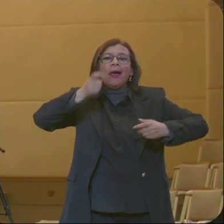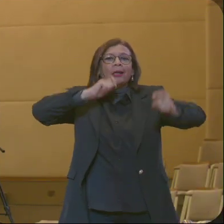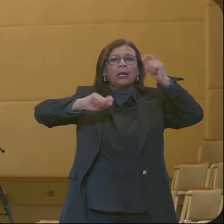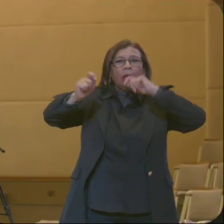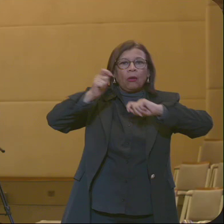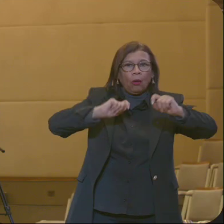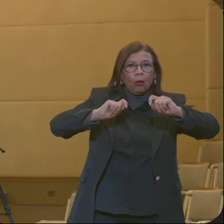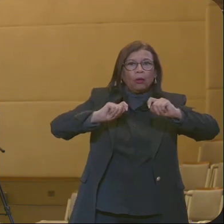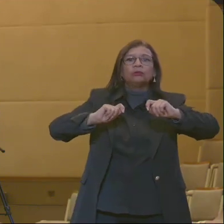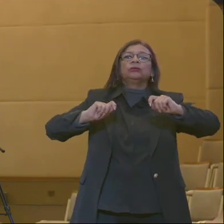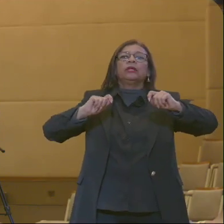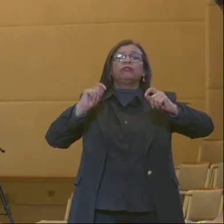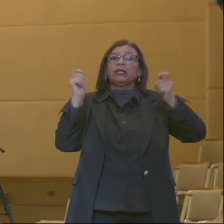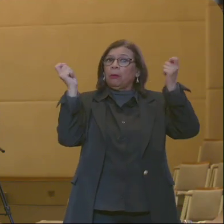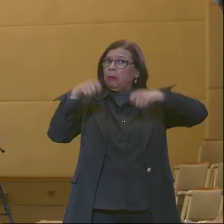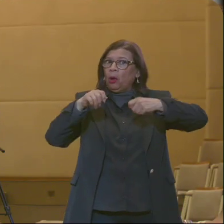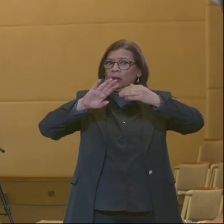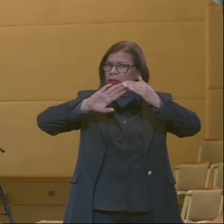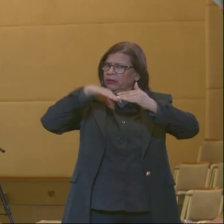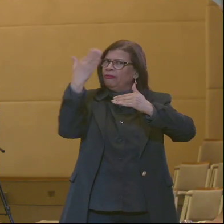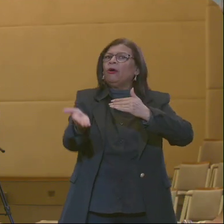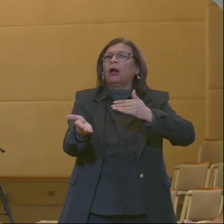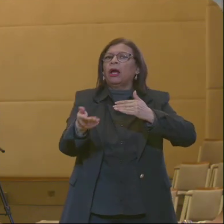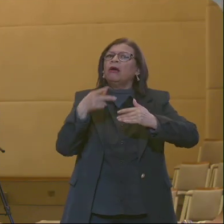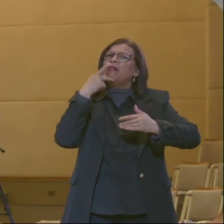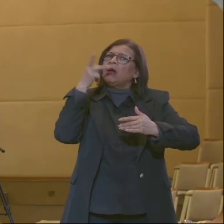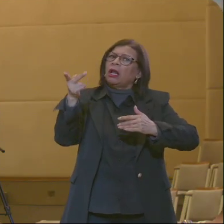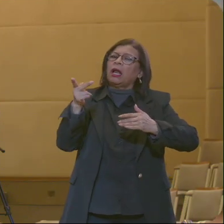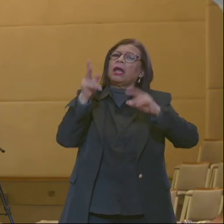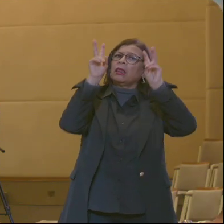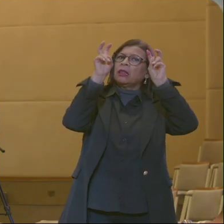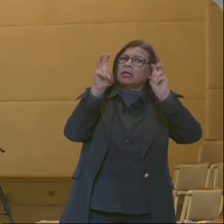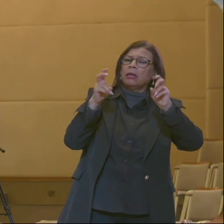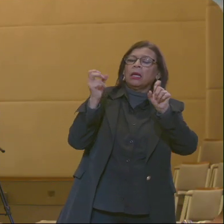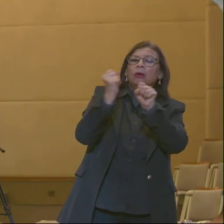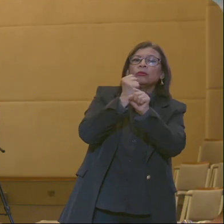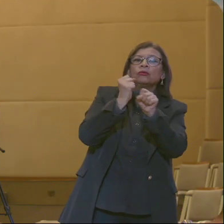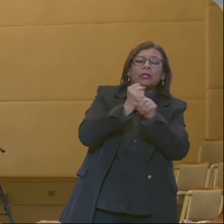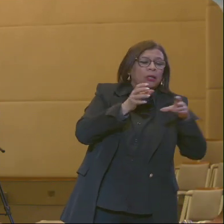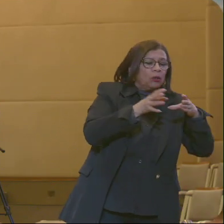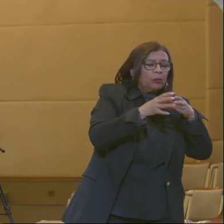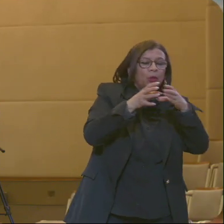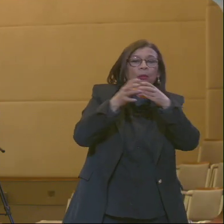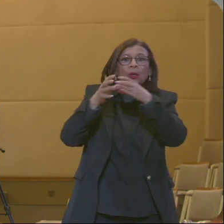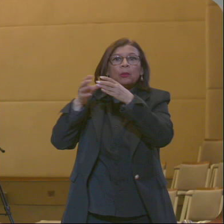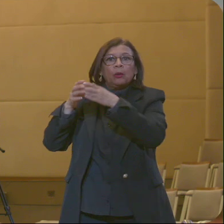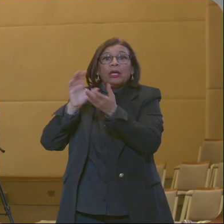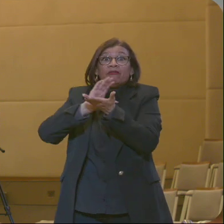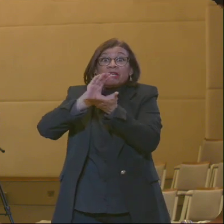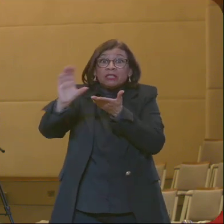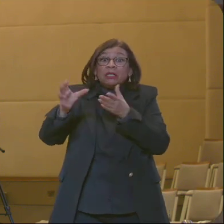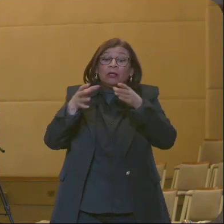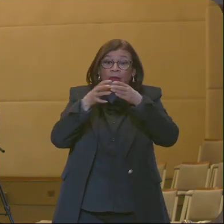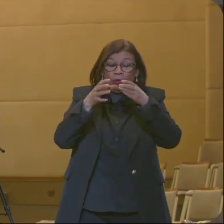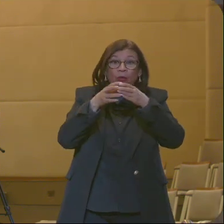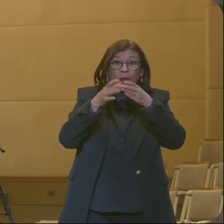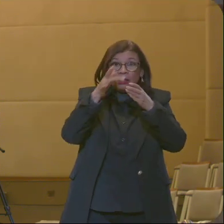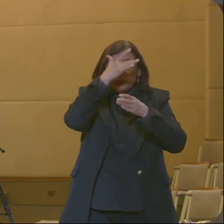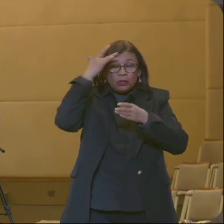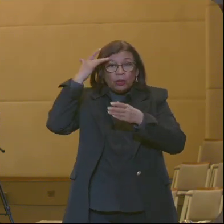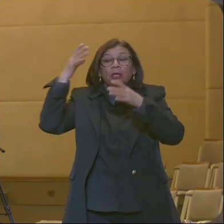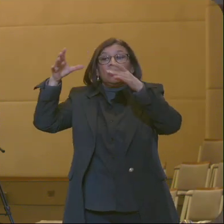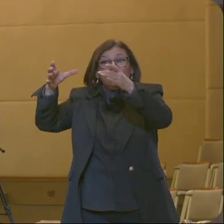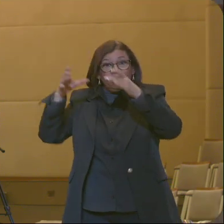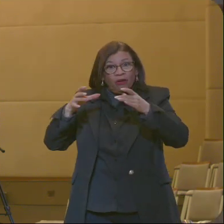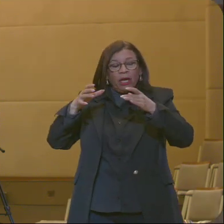business, aí você não pode ficar de fora. Nós vamos falar muito sobre construir equipes, investir aí no seu time. E o pessoal que vem